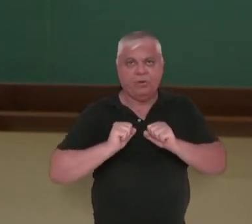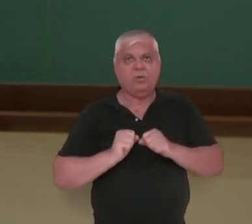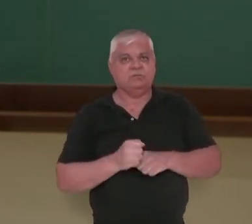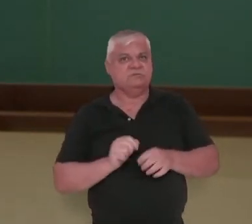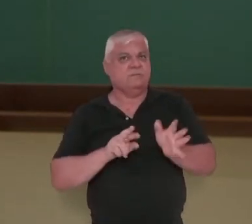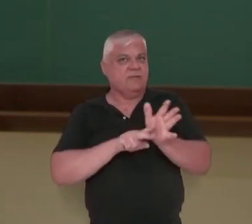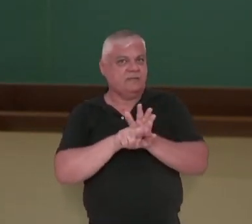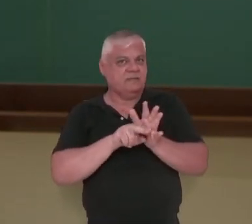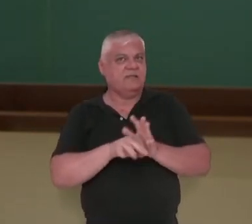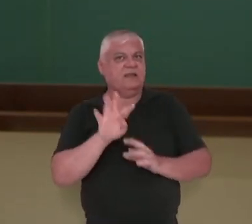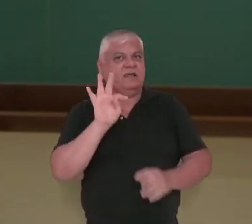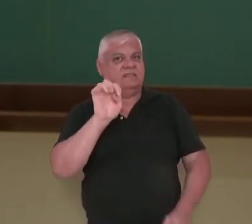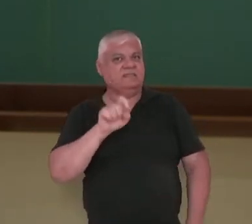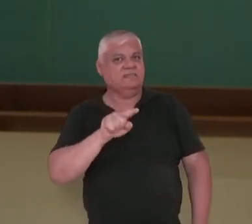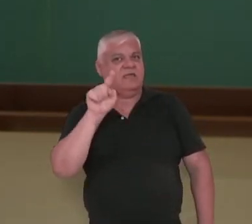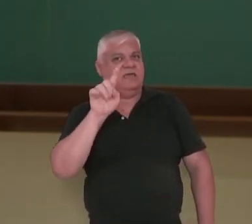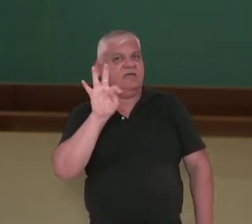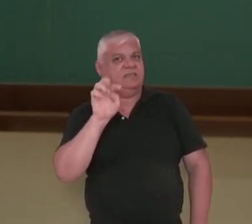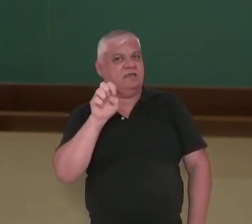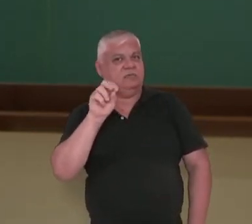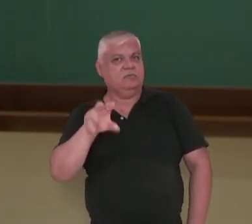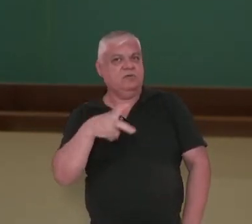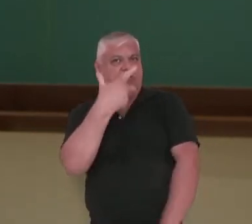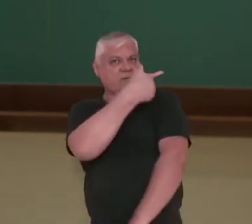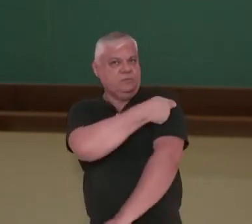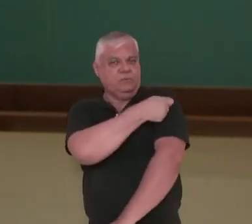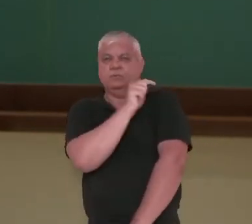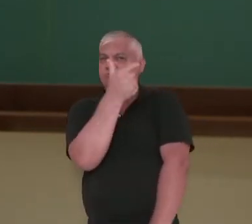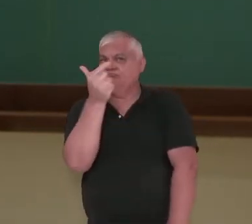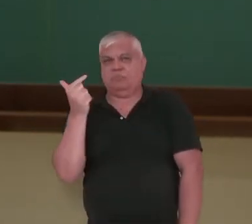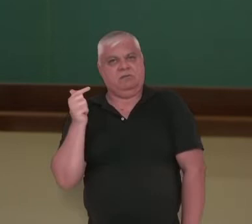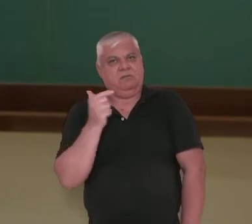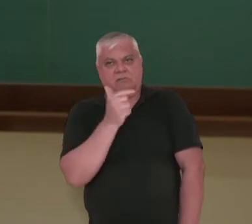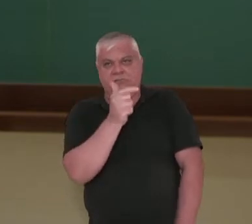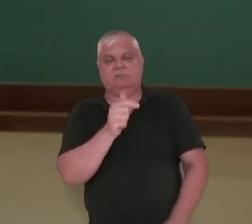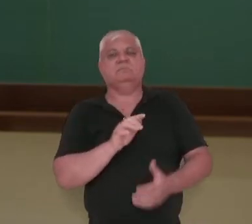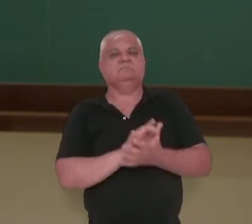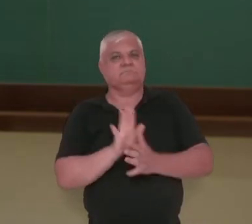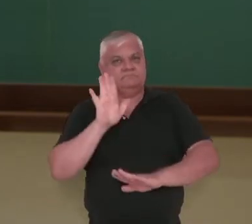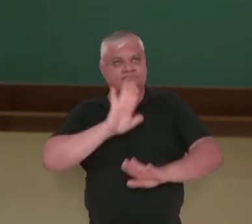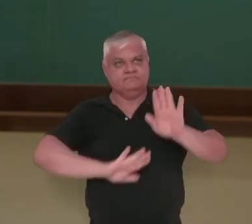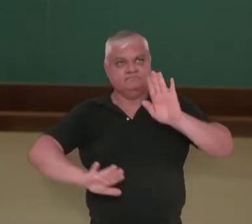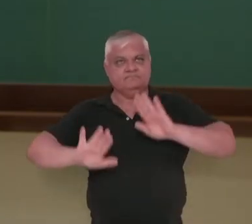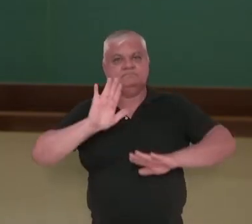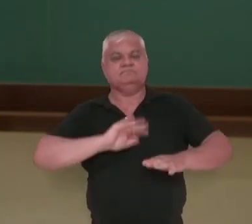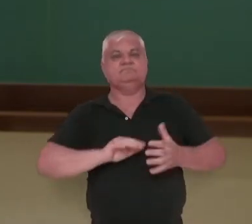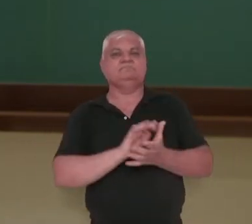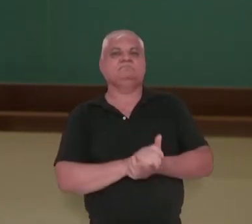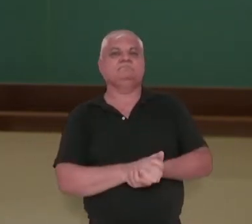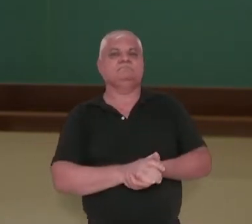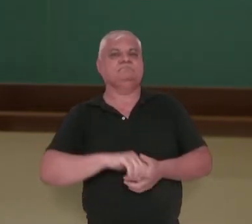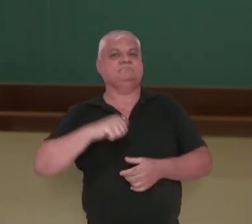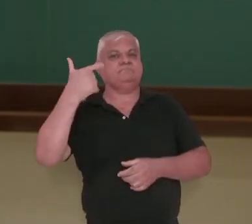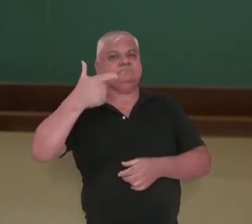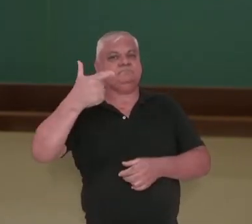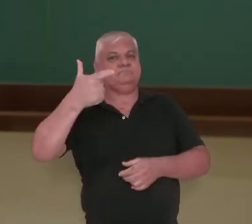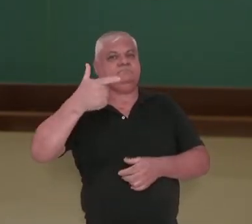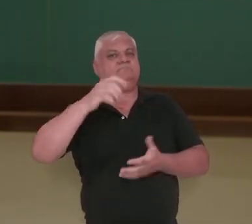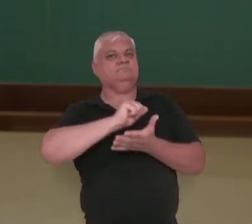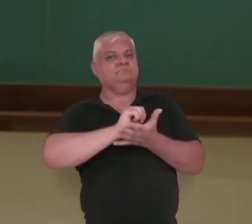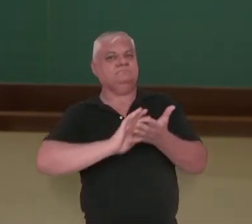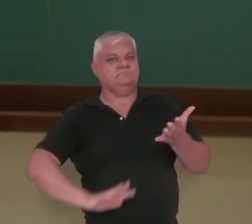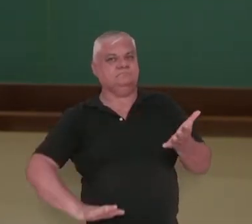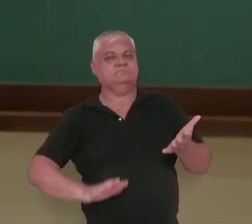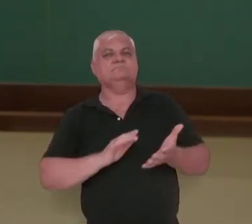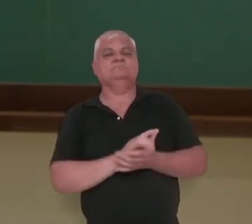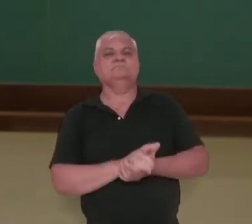do tétano. E não existe vacina. Então são esses cuidados mesmo que a gente deve ter, ok? Bora lá fazer uma atividade?